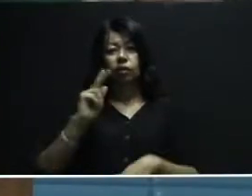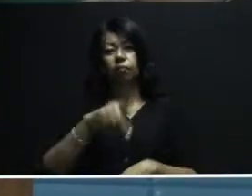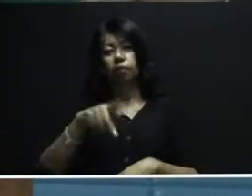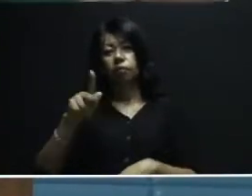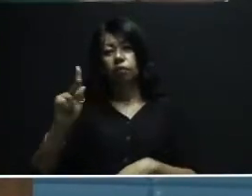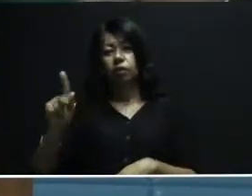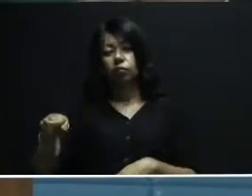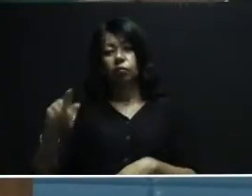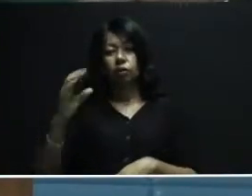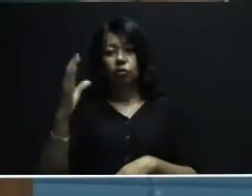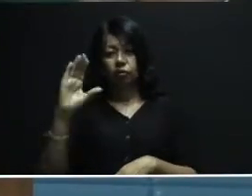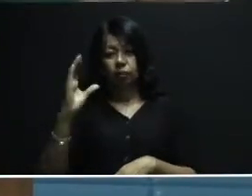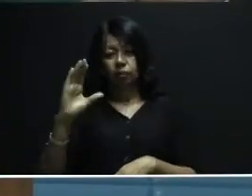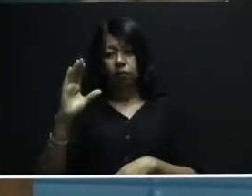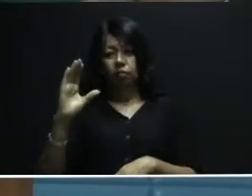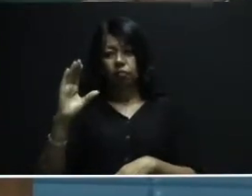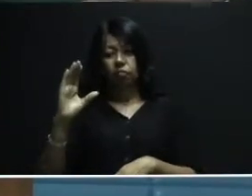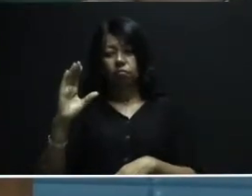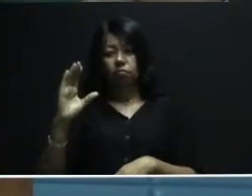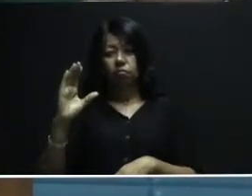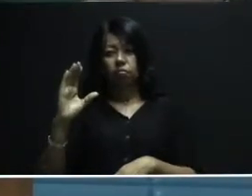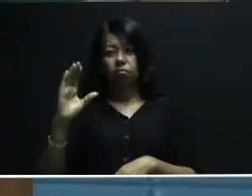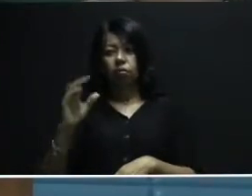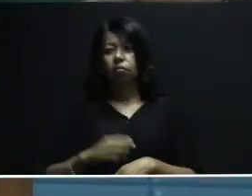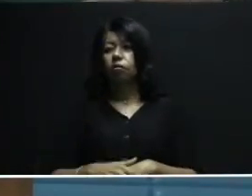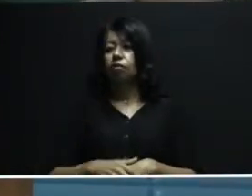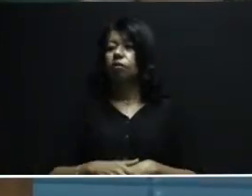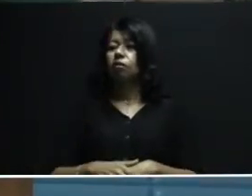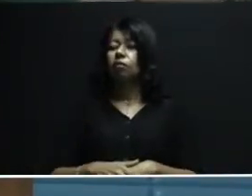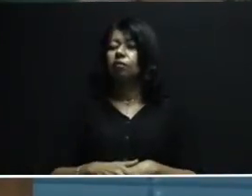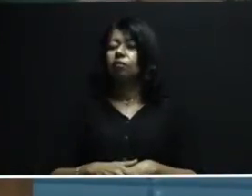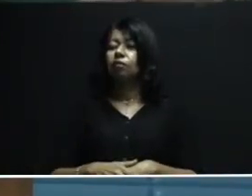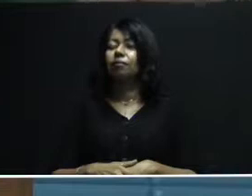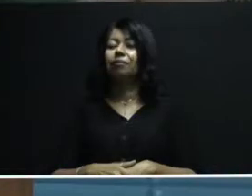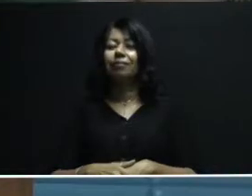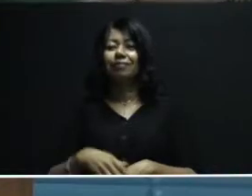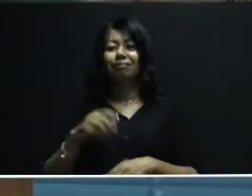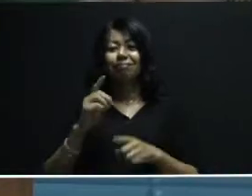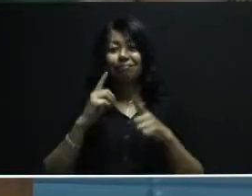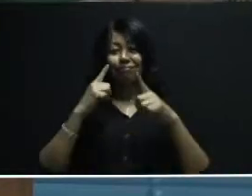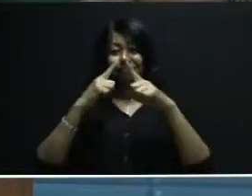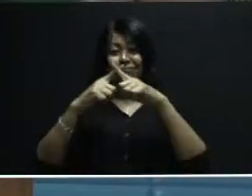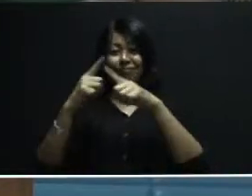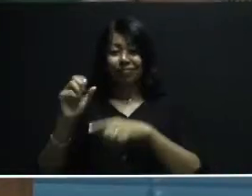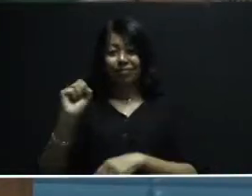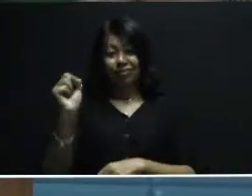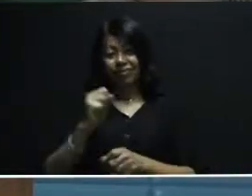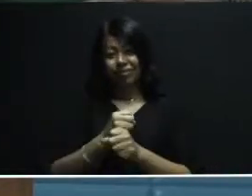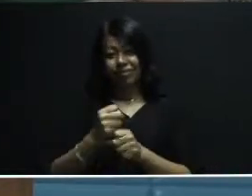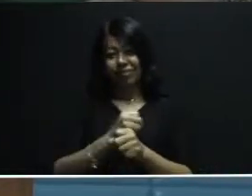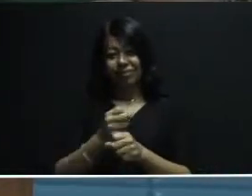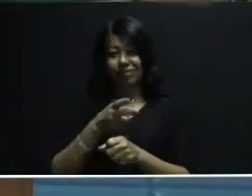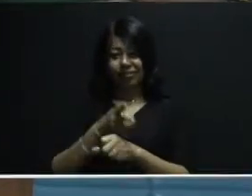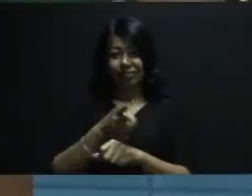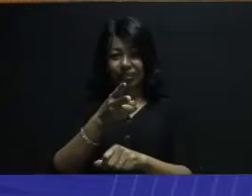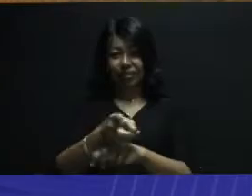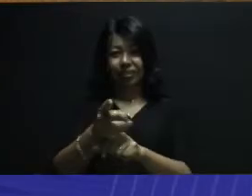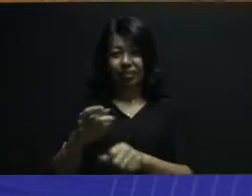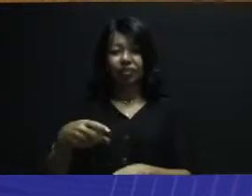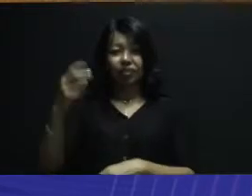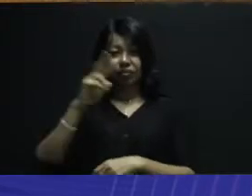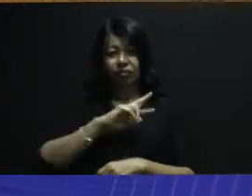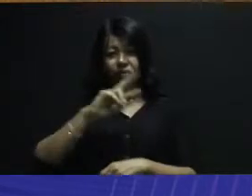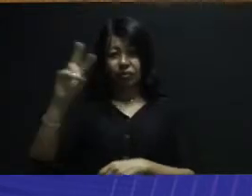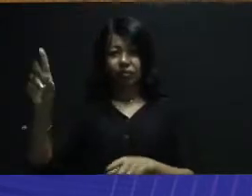O treinador foi campeão dos Jogos Regionais por 8 anos seguidos, além de conquistar também